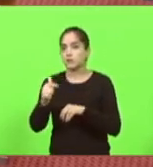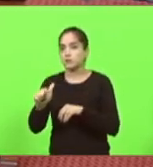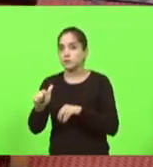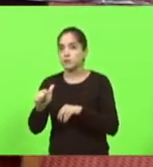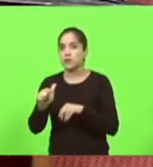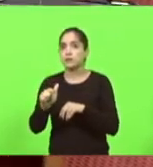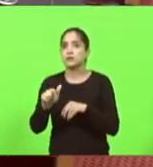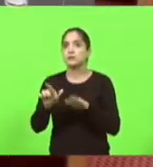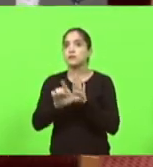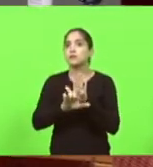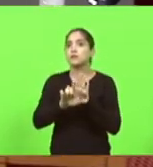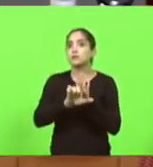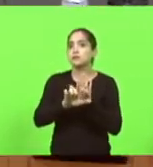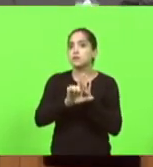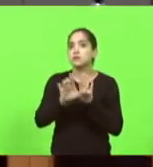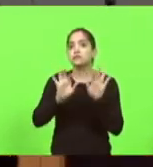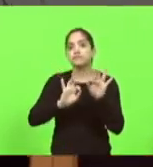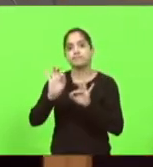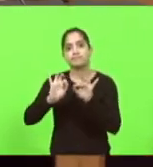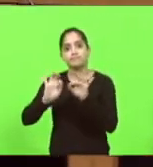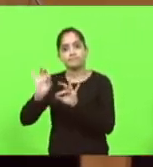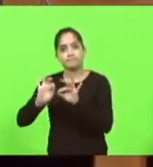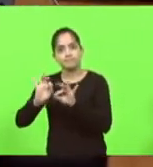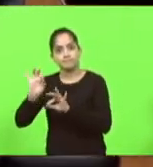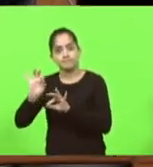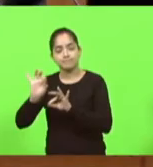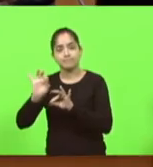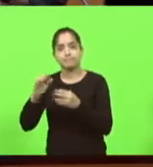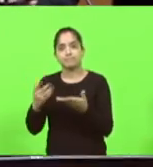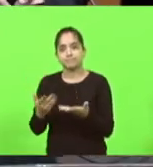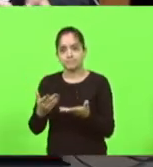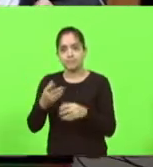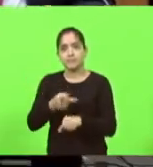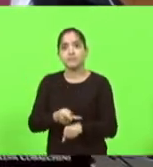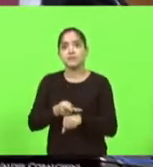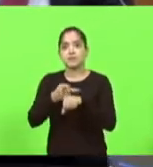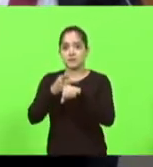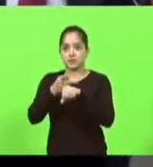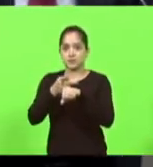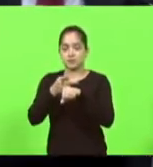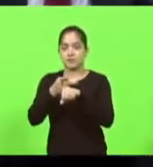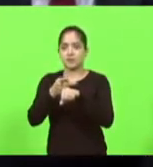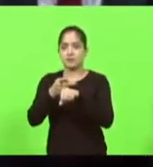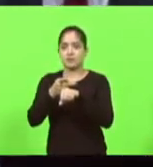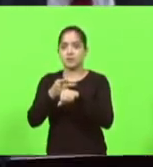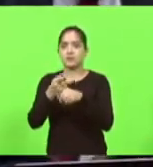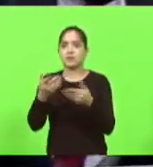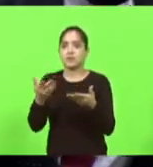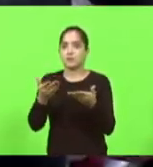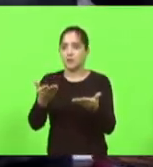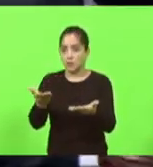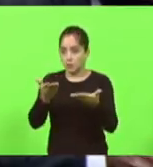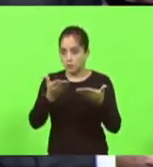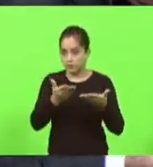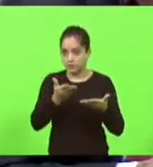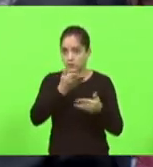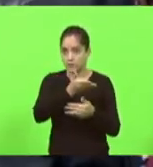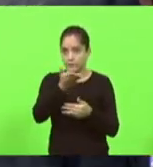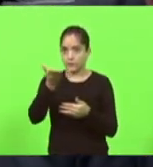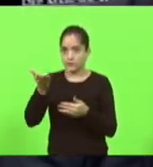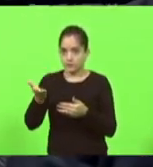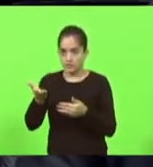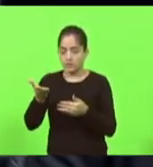foi desenhada pelo magistrado e que recebeu o prêmio Inovare. Então, queria convidar todos os deputados que